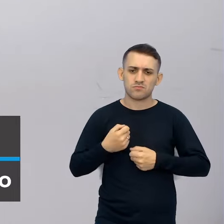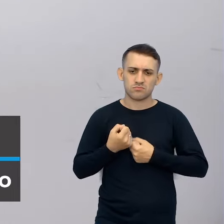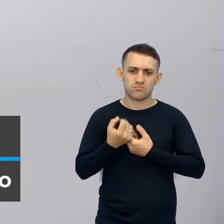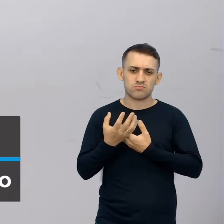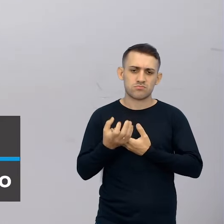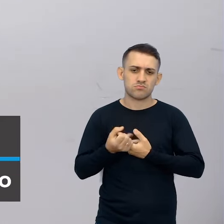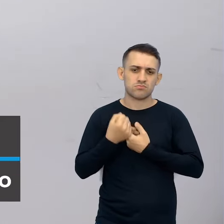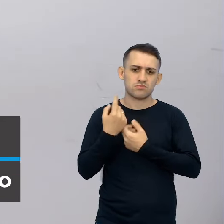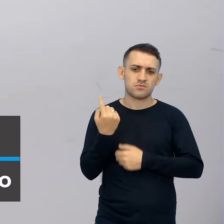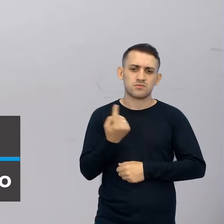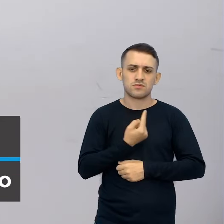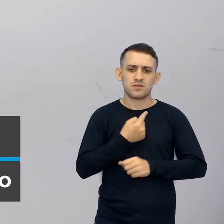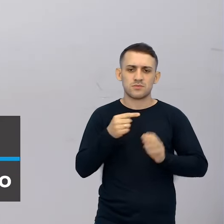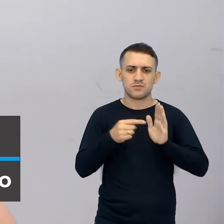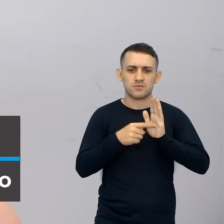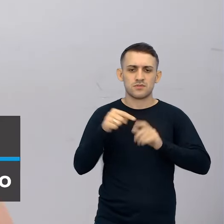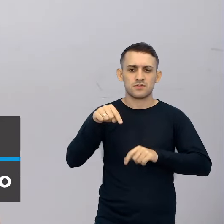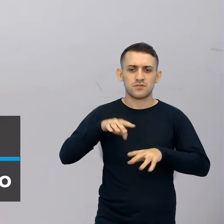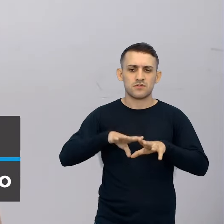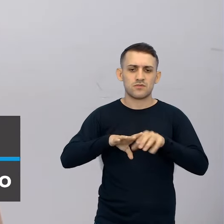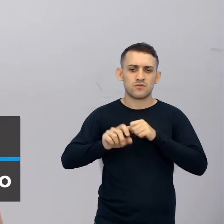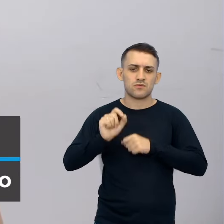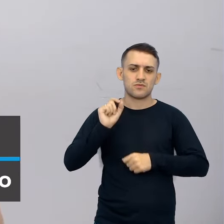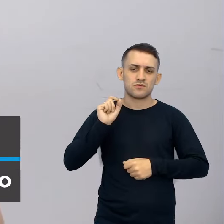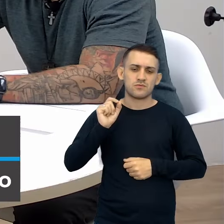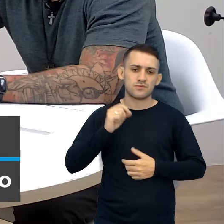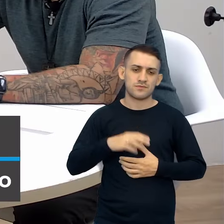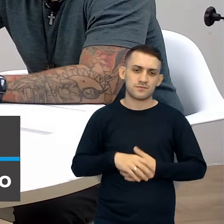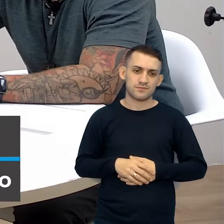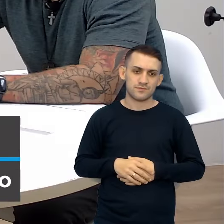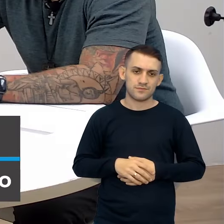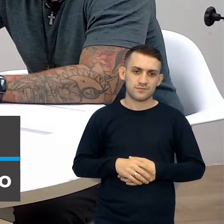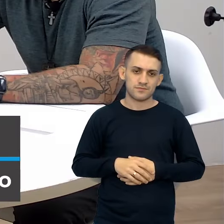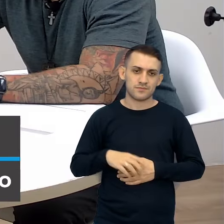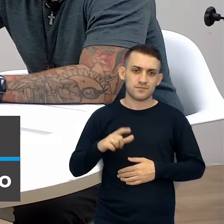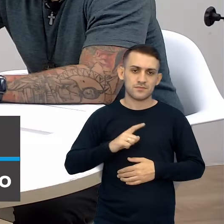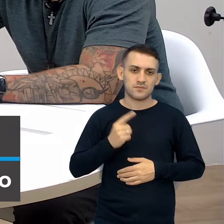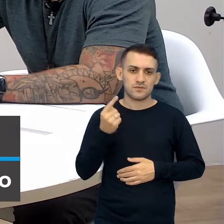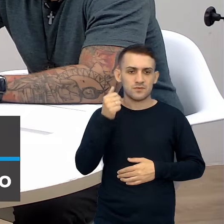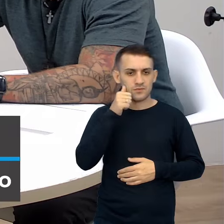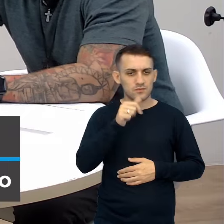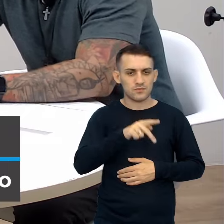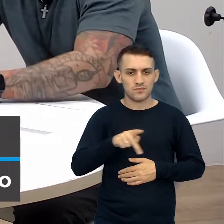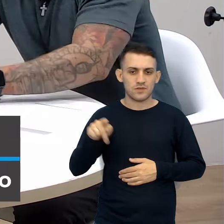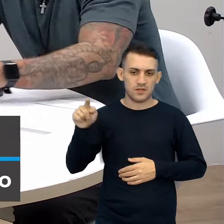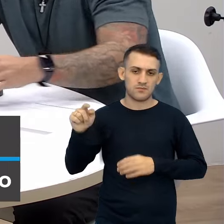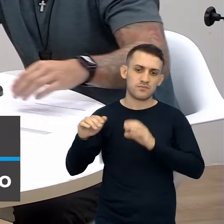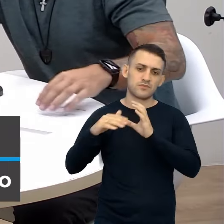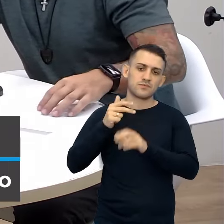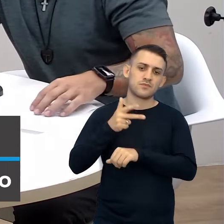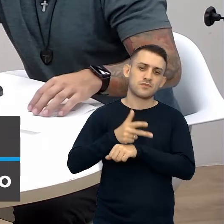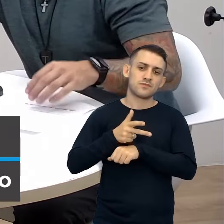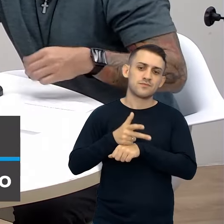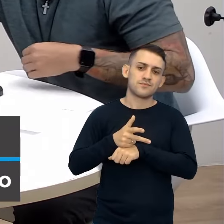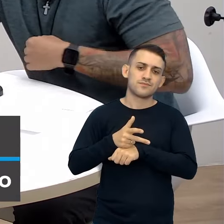gente até apresentou aqui numa formação. Tinha uma professora, ela mandou um vídeo pra gente, e